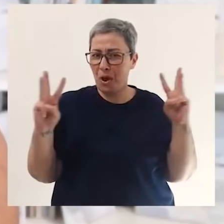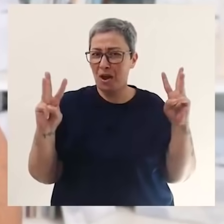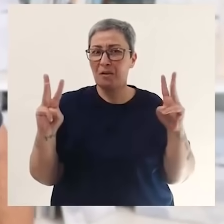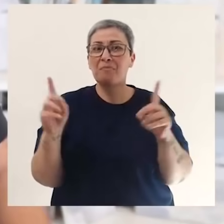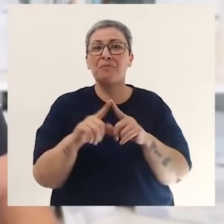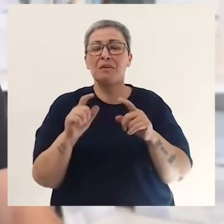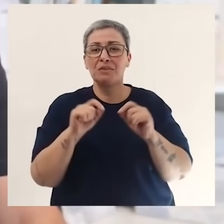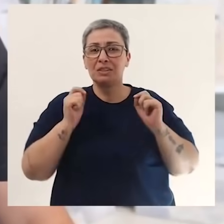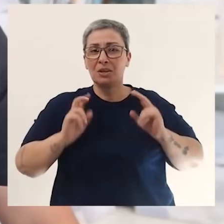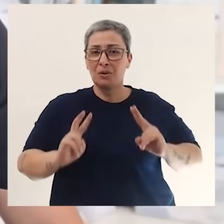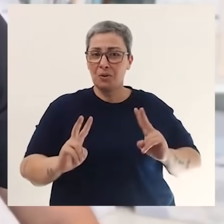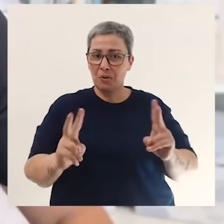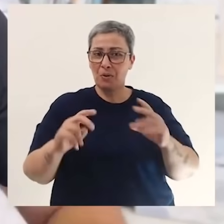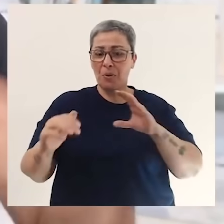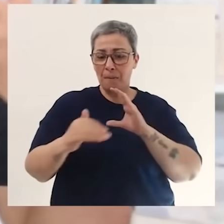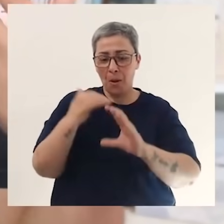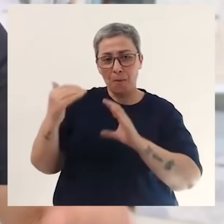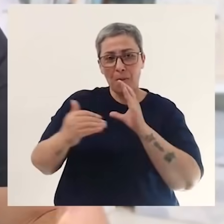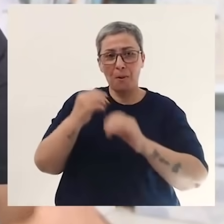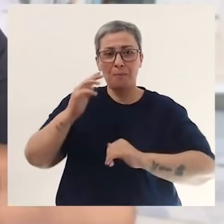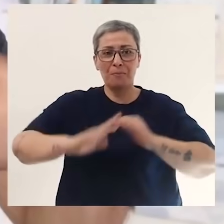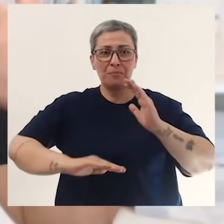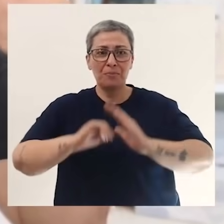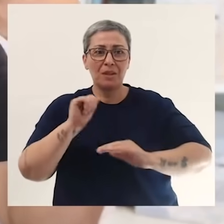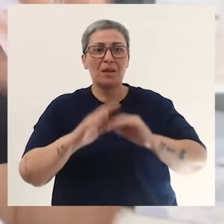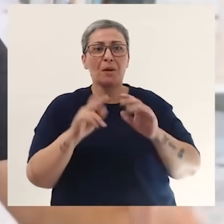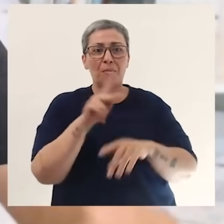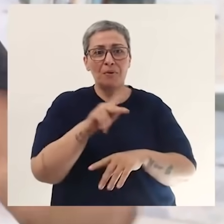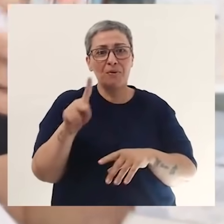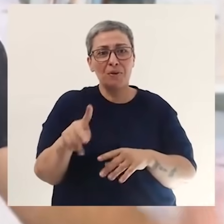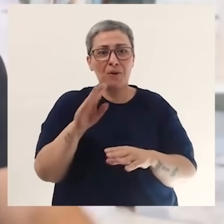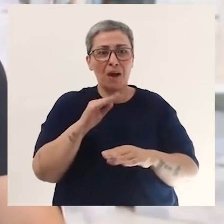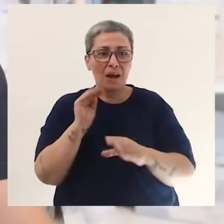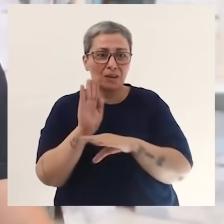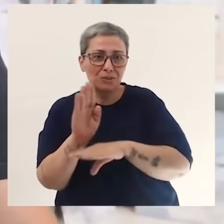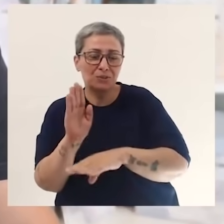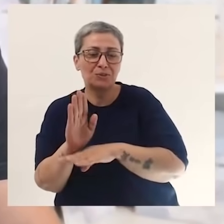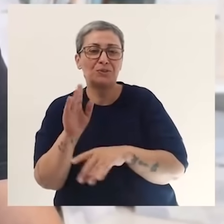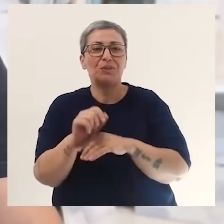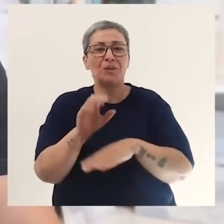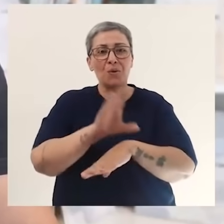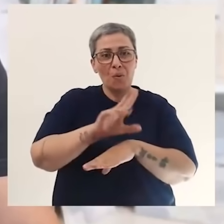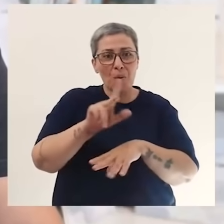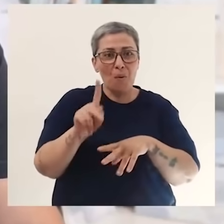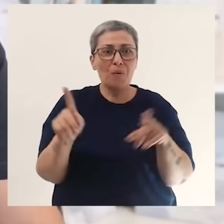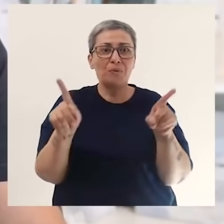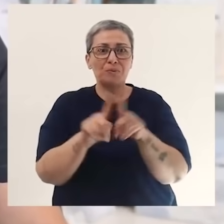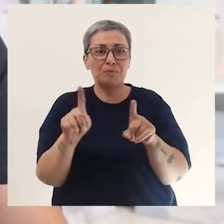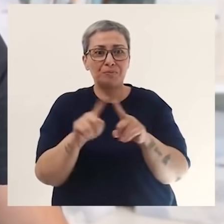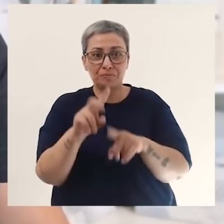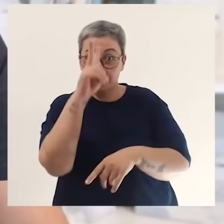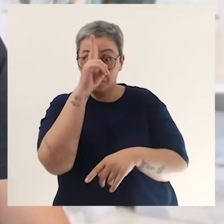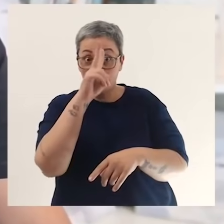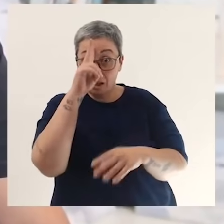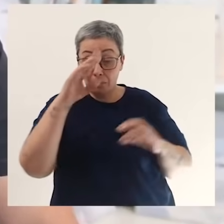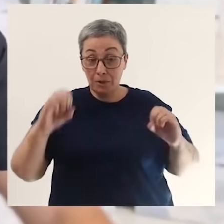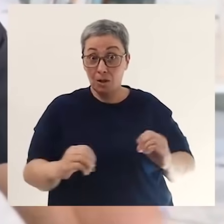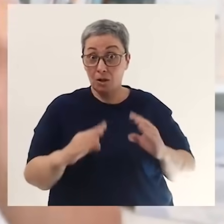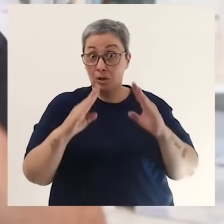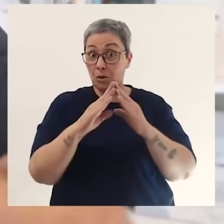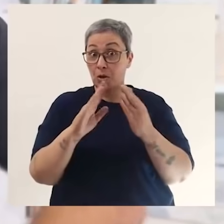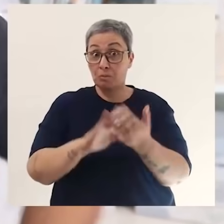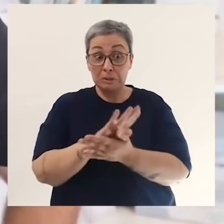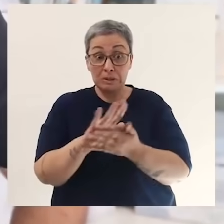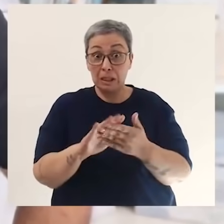têm encaminhado as atividades, as professoras ajudando, as coordenadoras, coordenadores. Lembre-se que esse programa não é